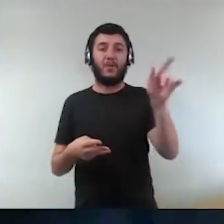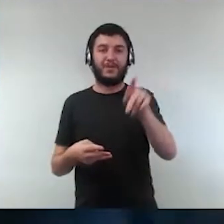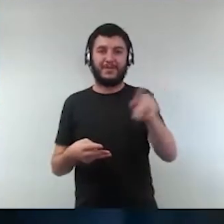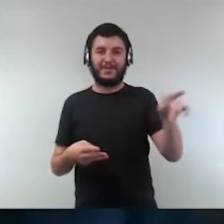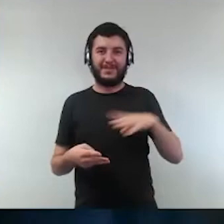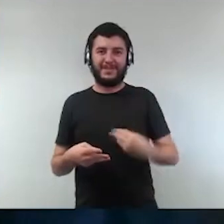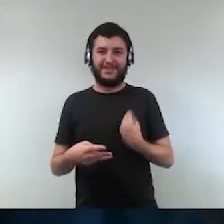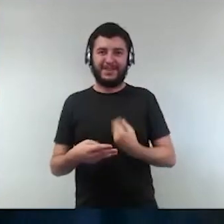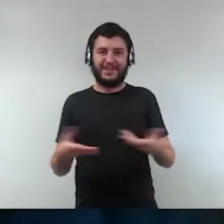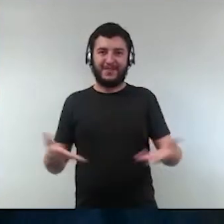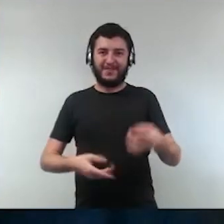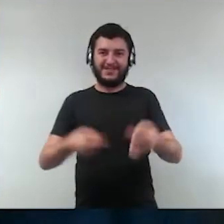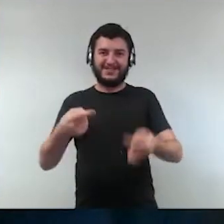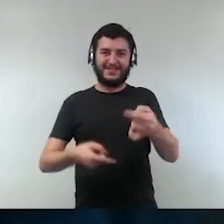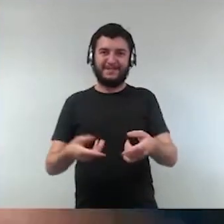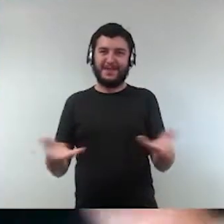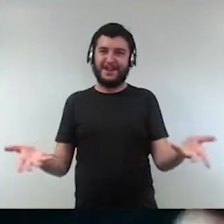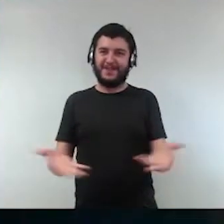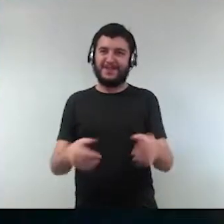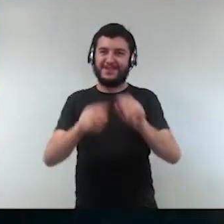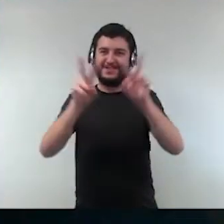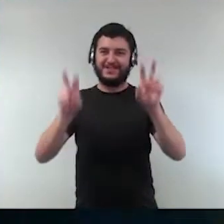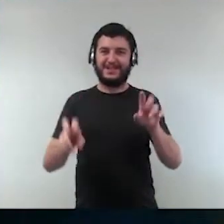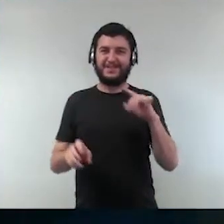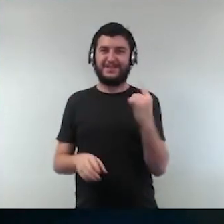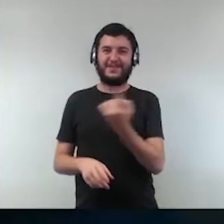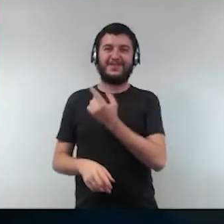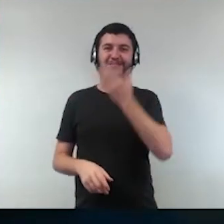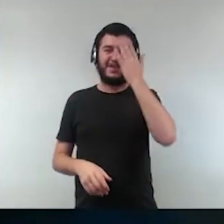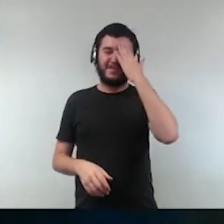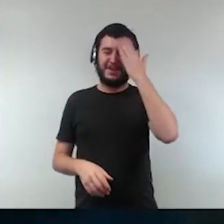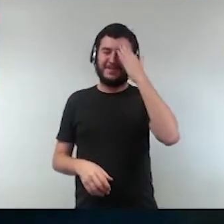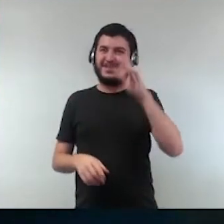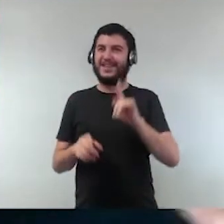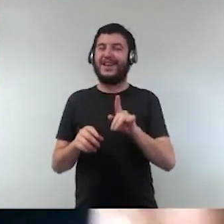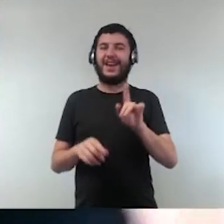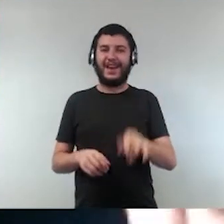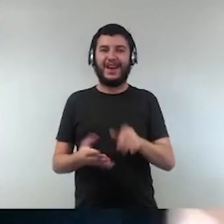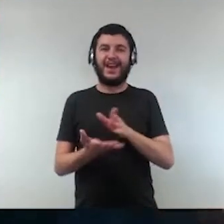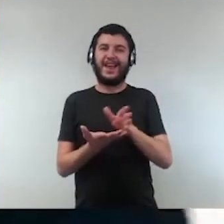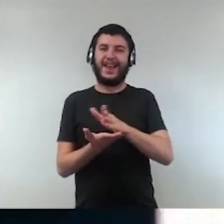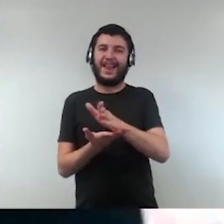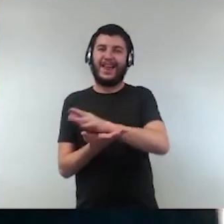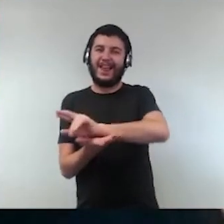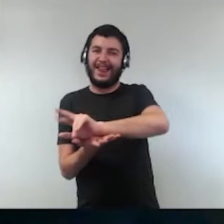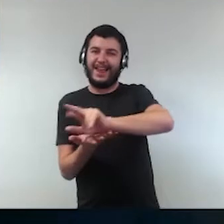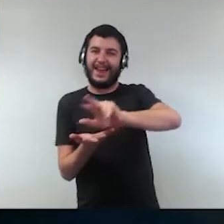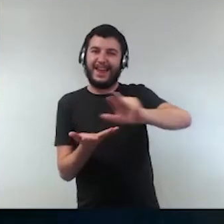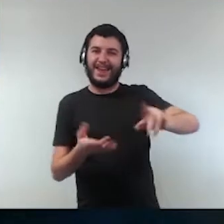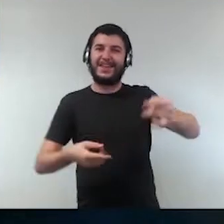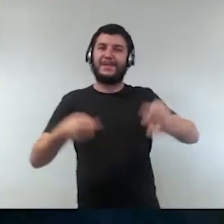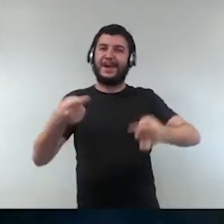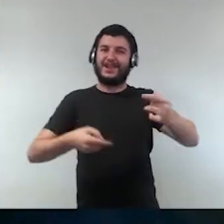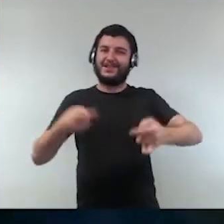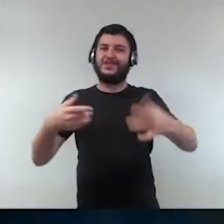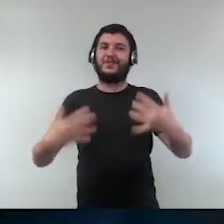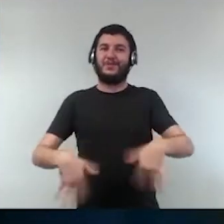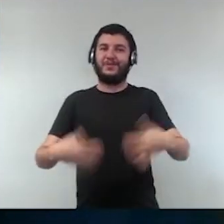Veja, esse tema é um tema amplo, né? Então, como eu tenho pouco tempo, eu vou focar em coisas bem